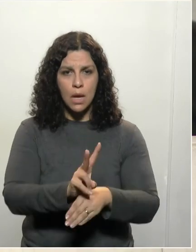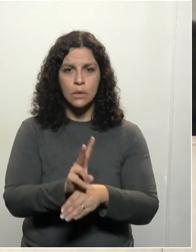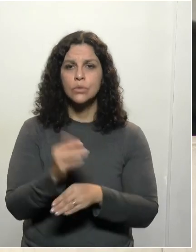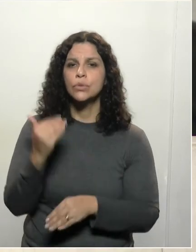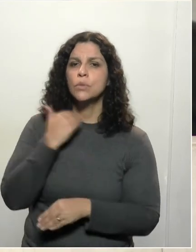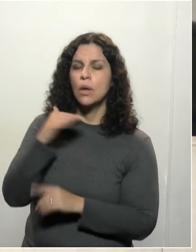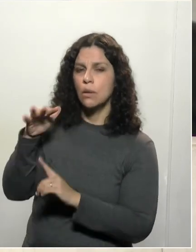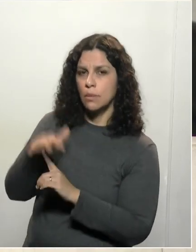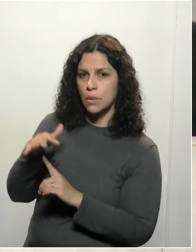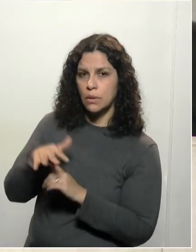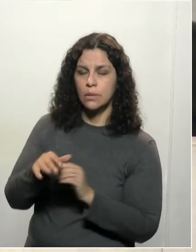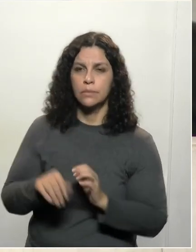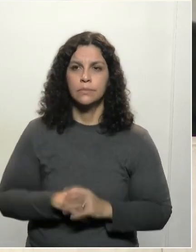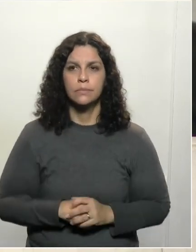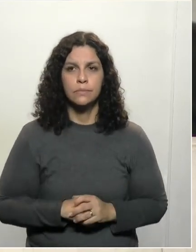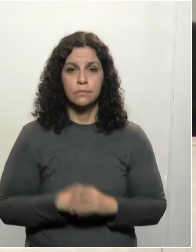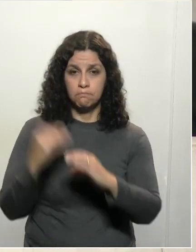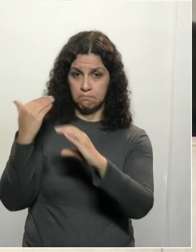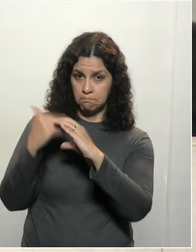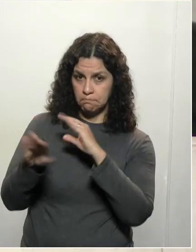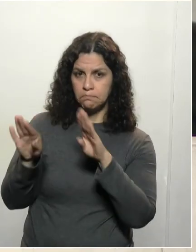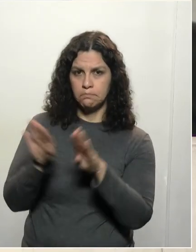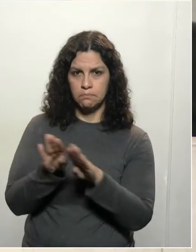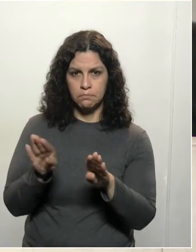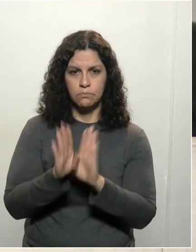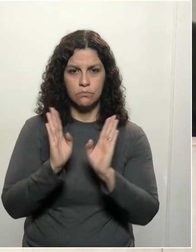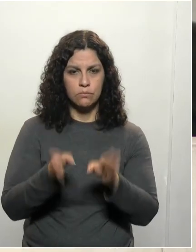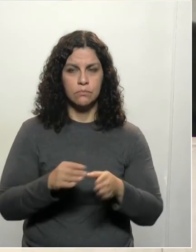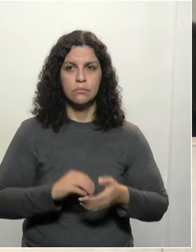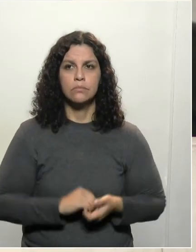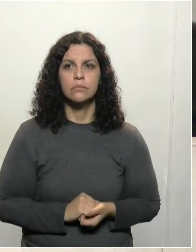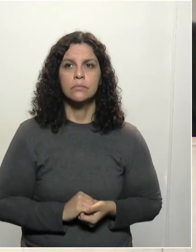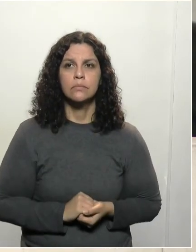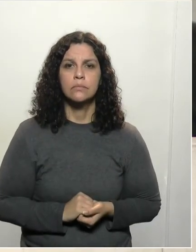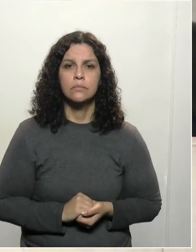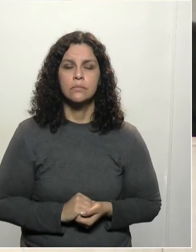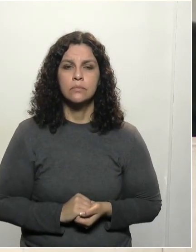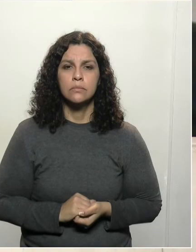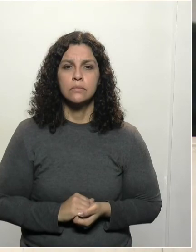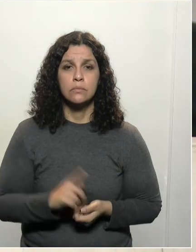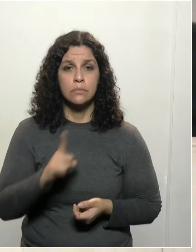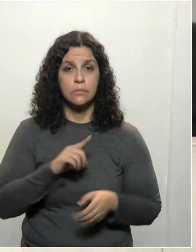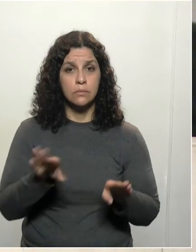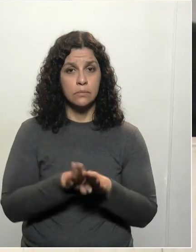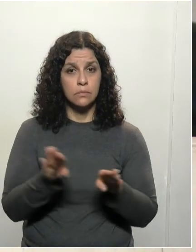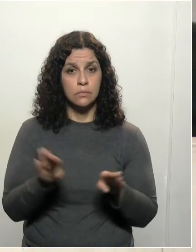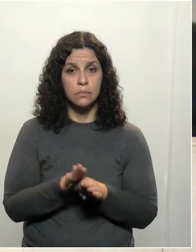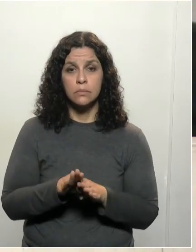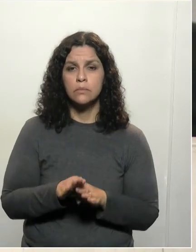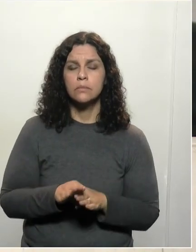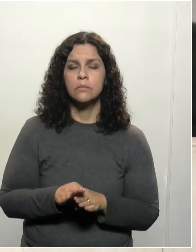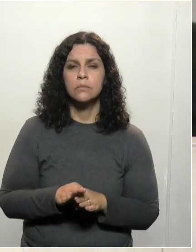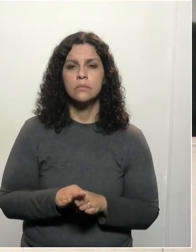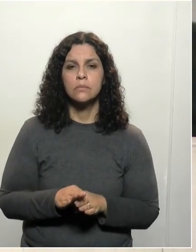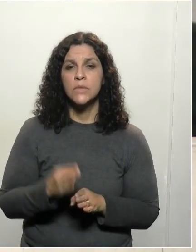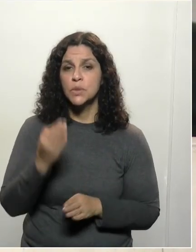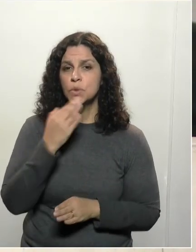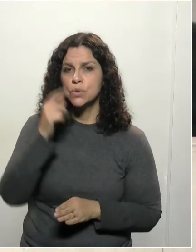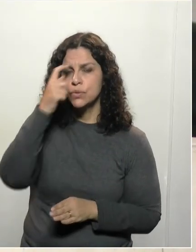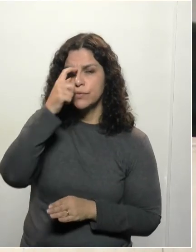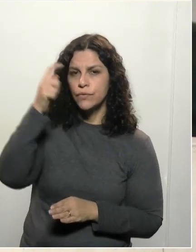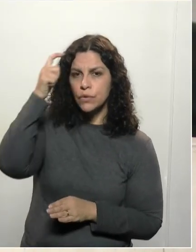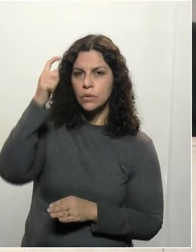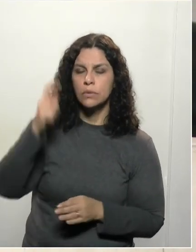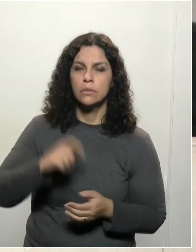Fomento Paraná. Será encaminhado o expediente. Há uma solicitação do deputado Soldado